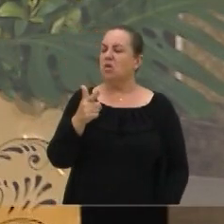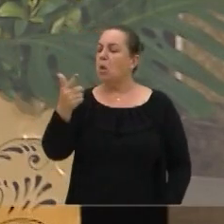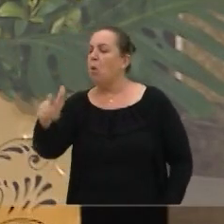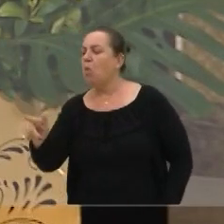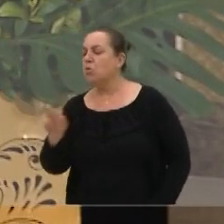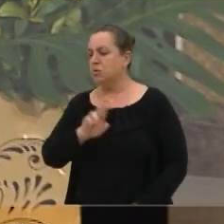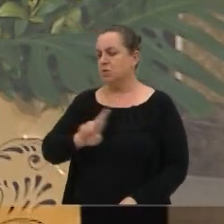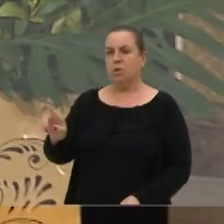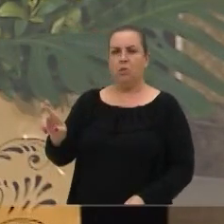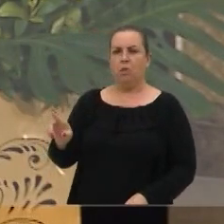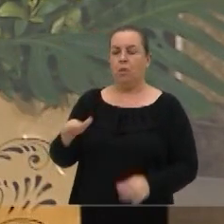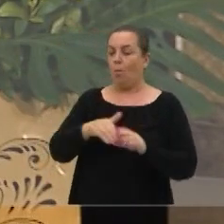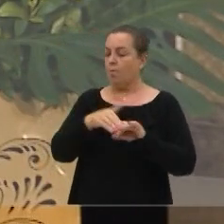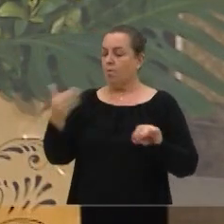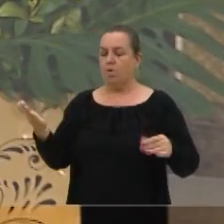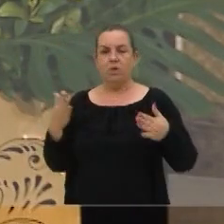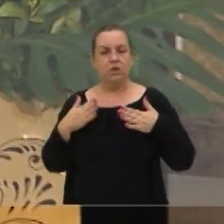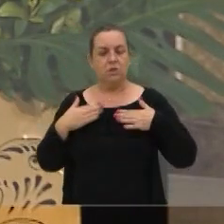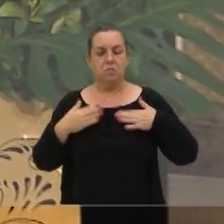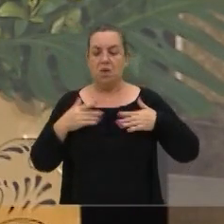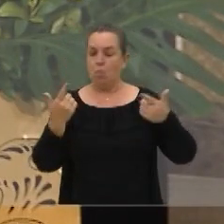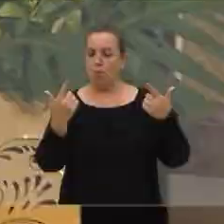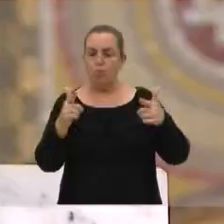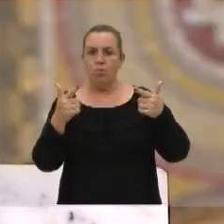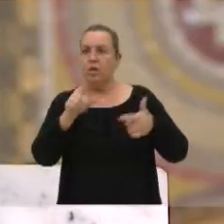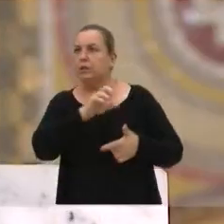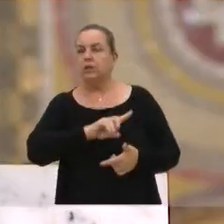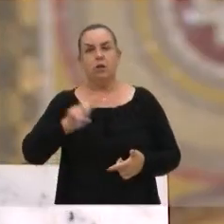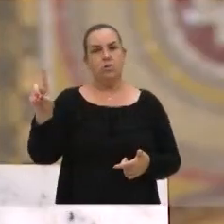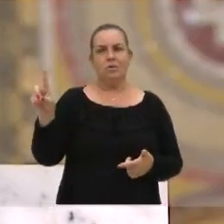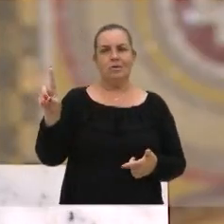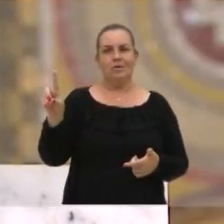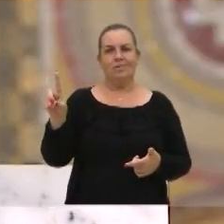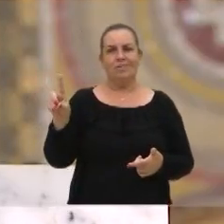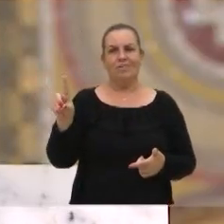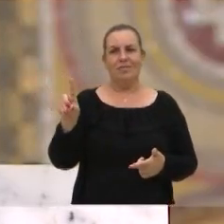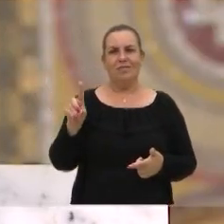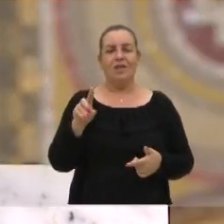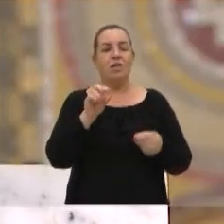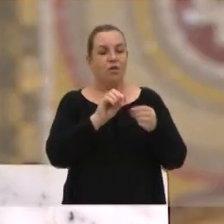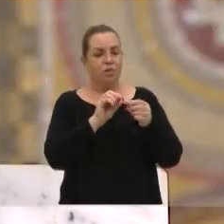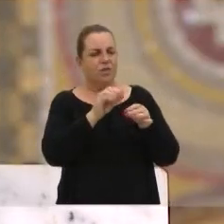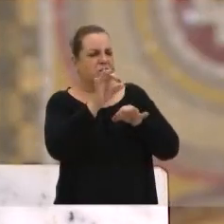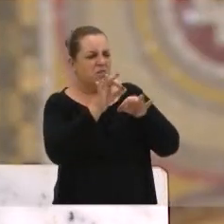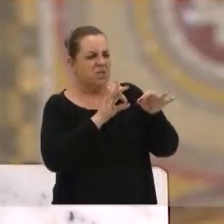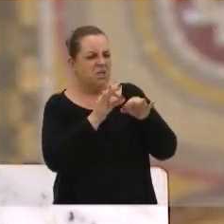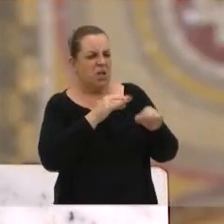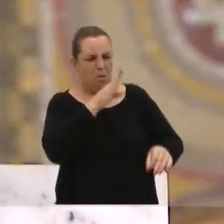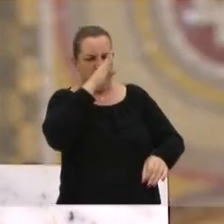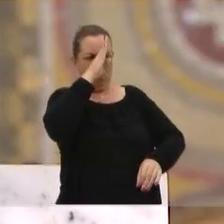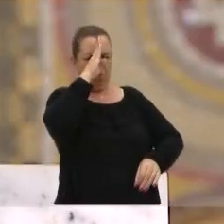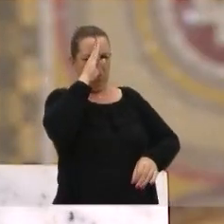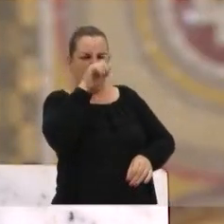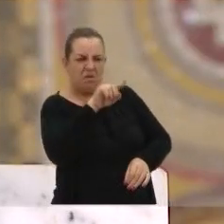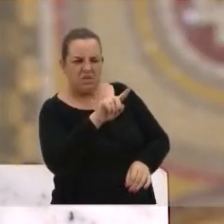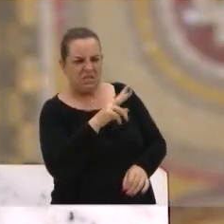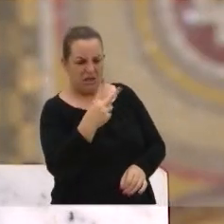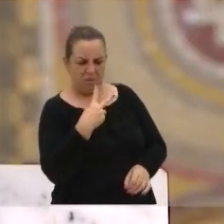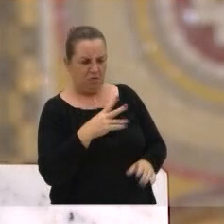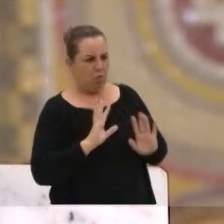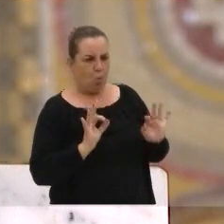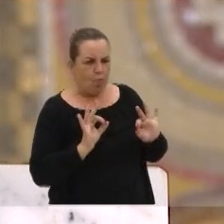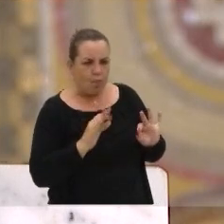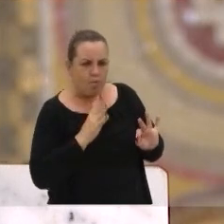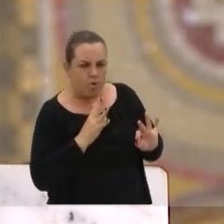outro. Fora de mim não há Deus. Armei-te guerreiro sem me reconheceres, para